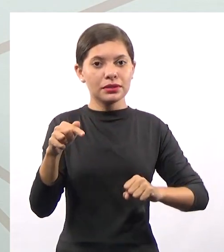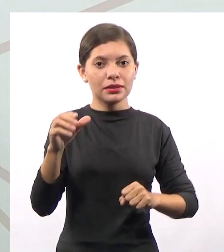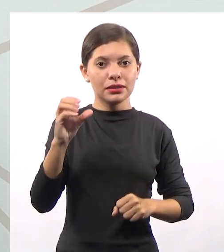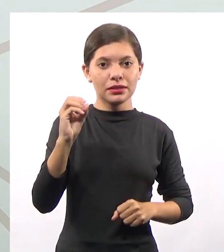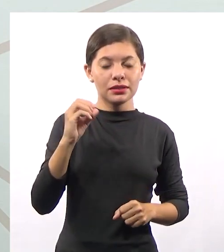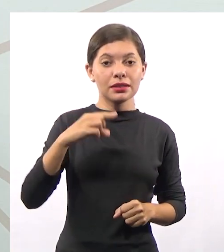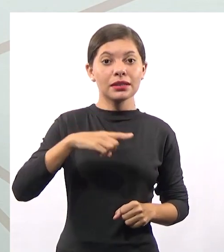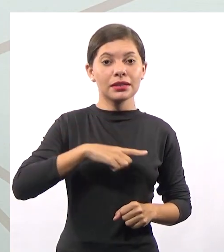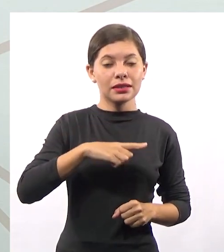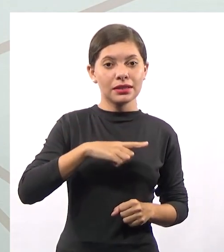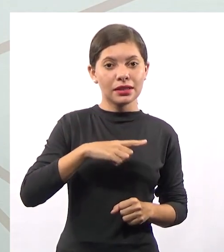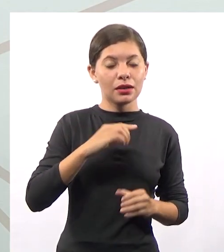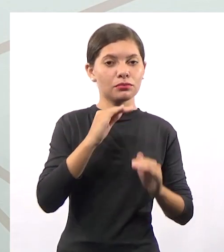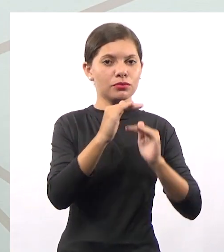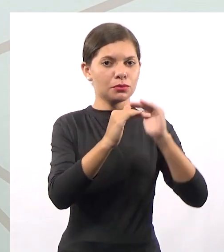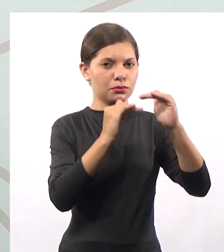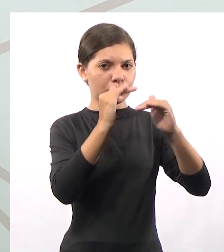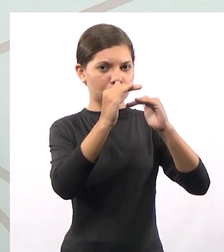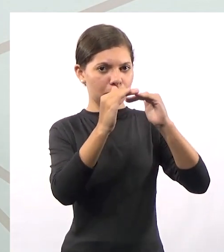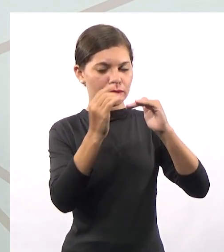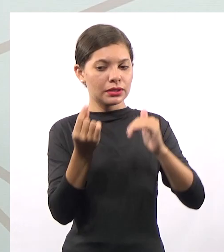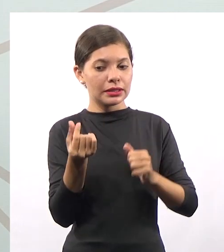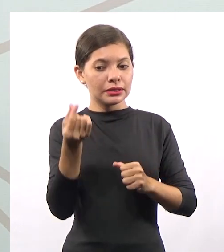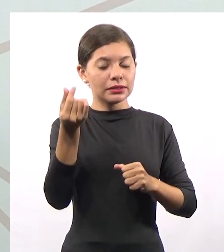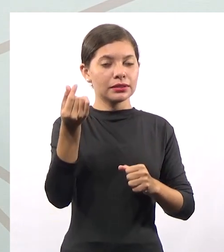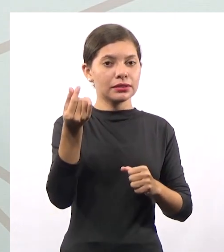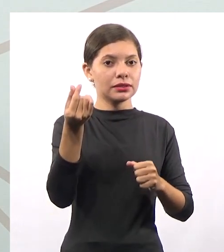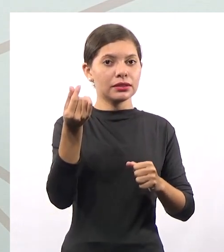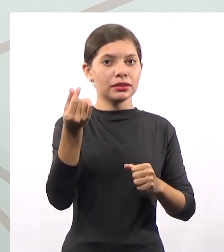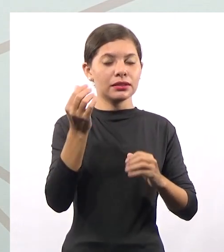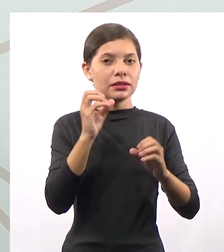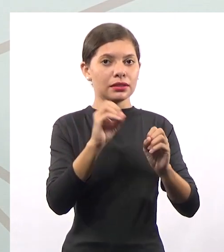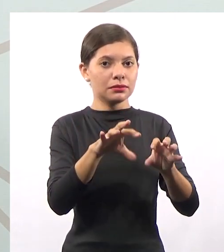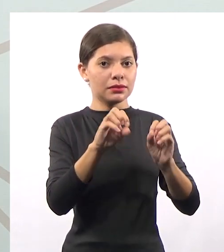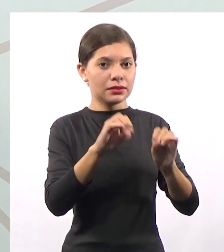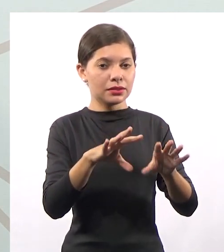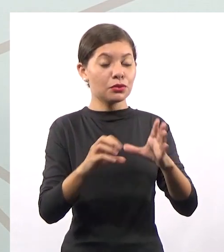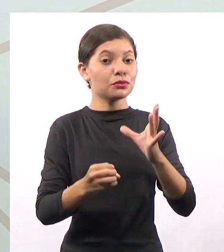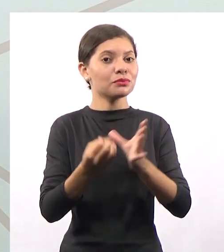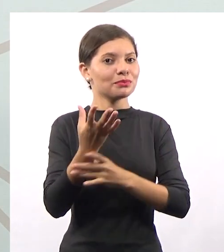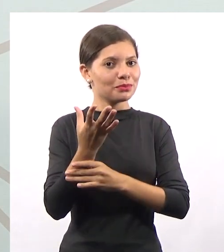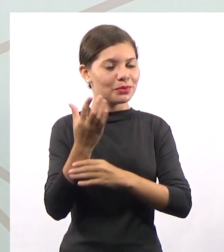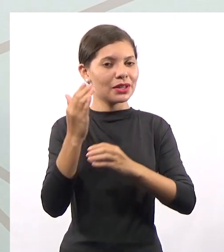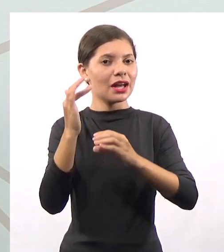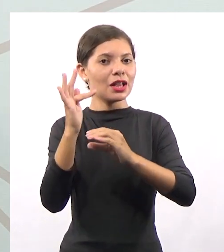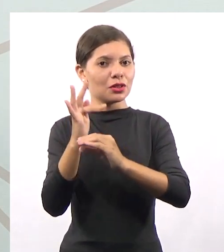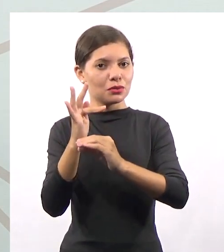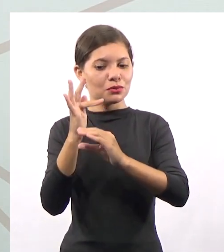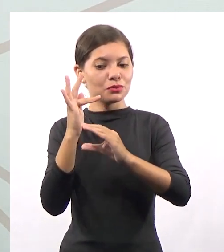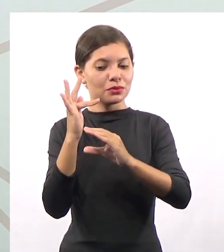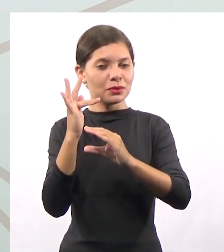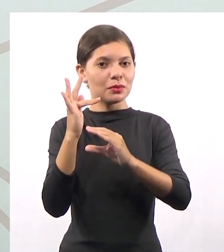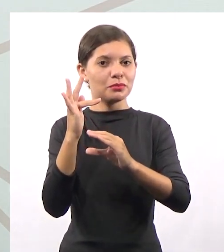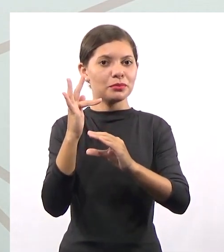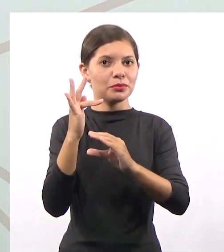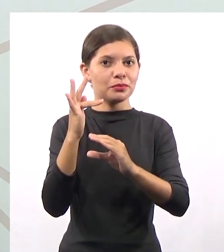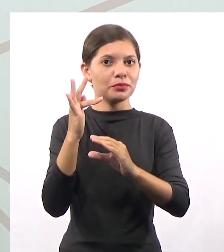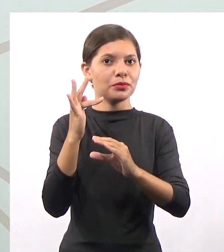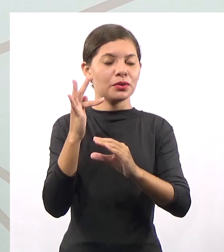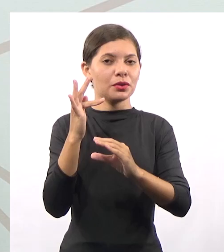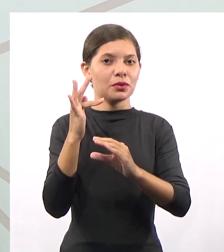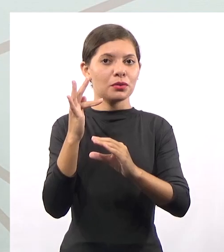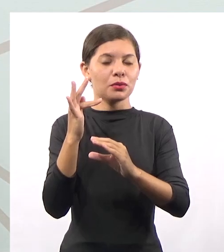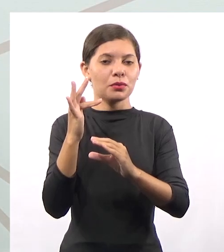que haverá um Fundo de Desenvolvimento da Educação. E para isso foi criado o Fundeb com essa orquestração